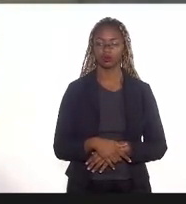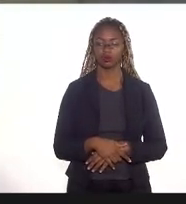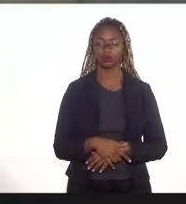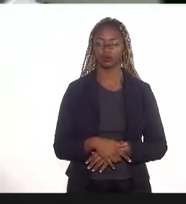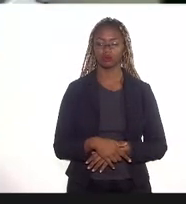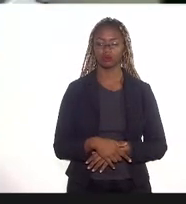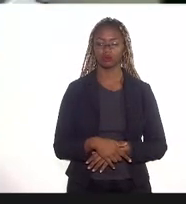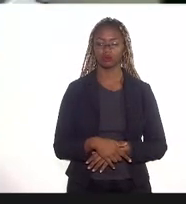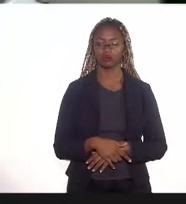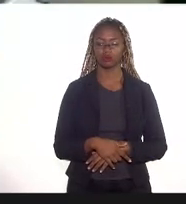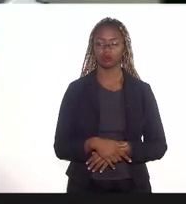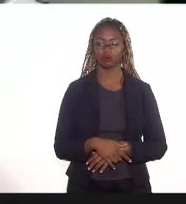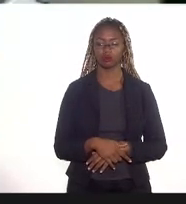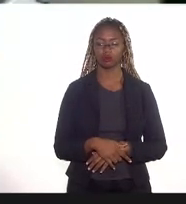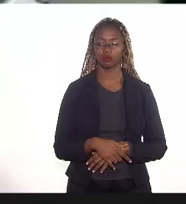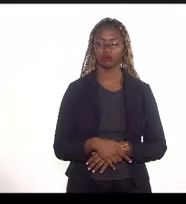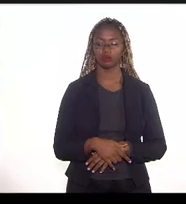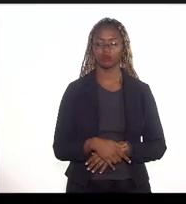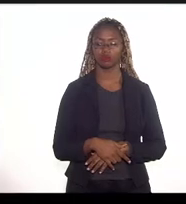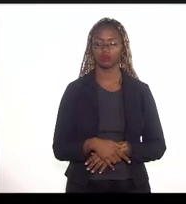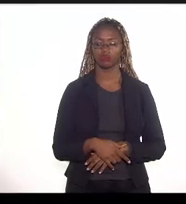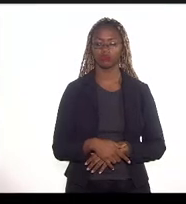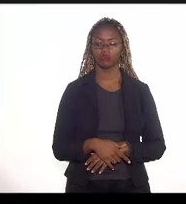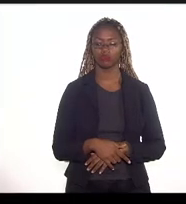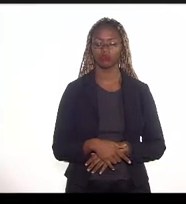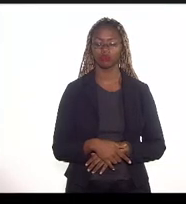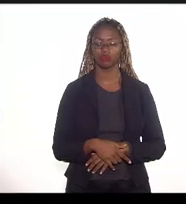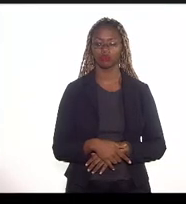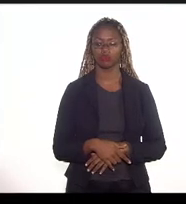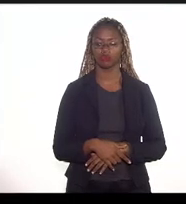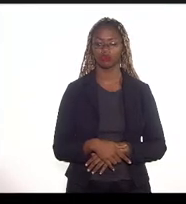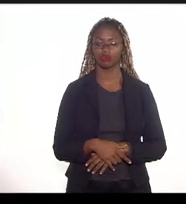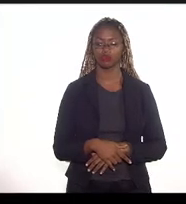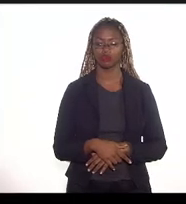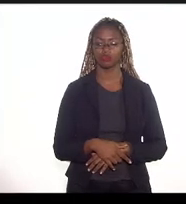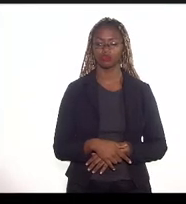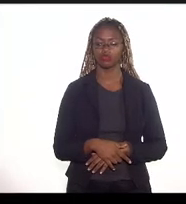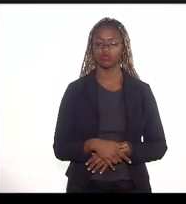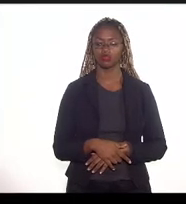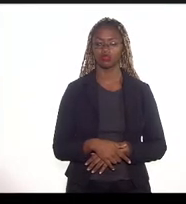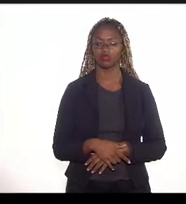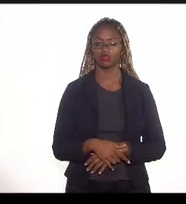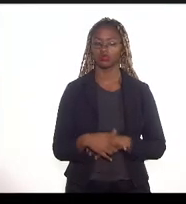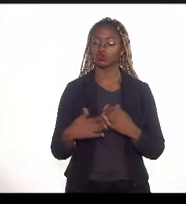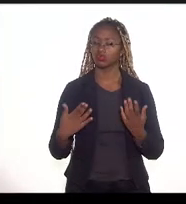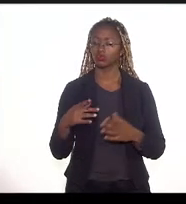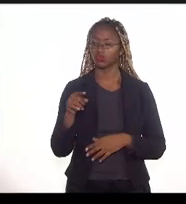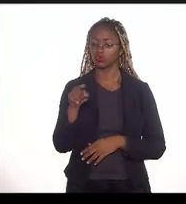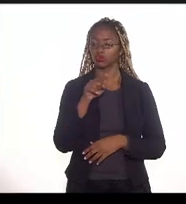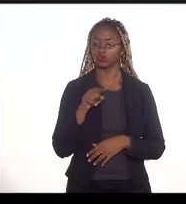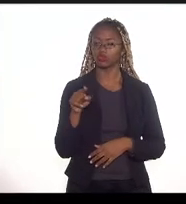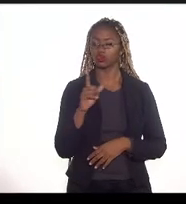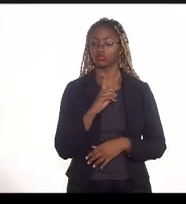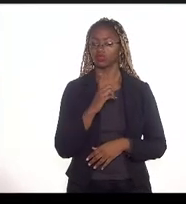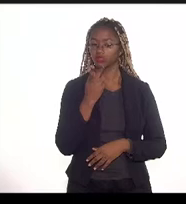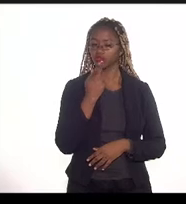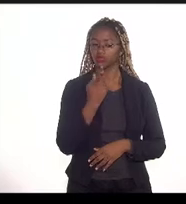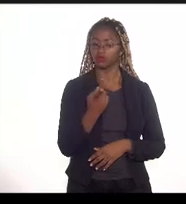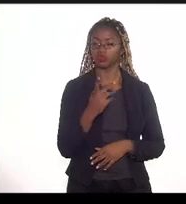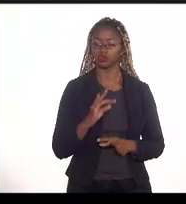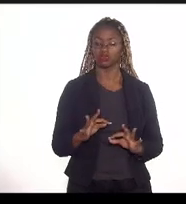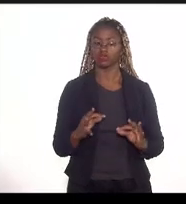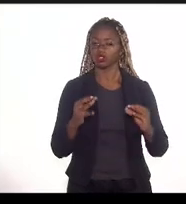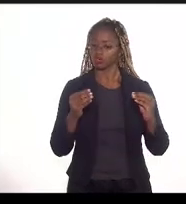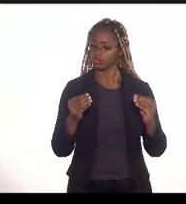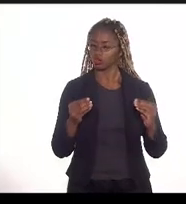exatamente para tentar atingir essas metas, visto que todos os incentivos dados